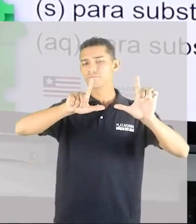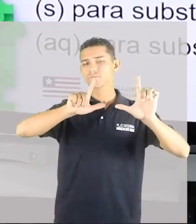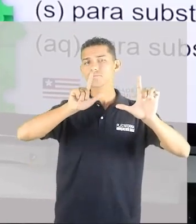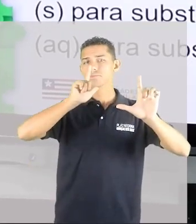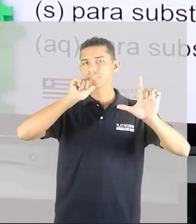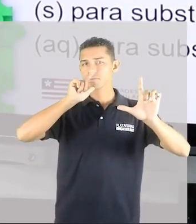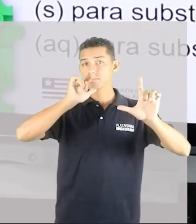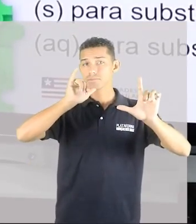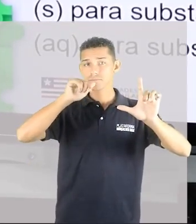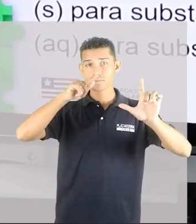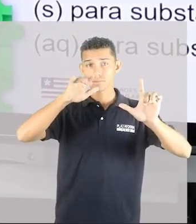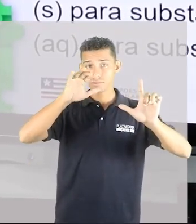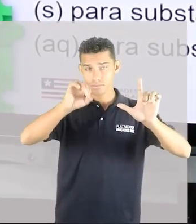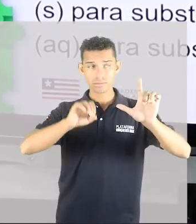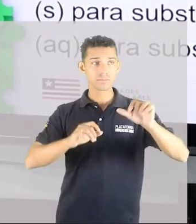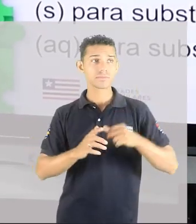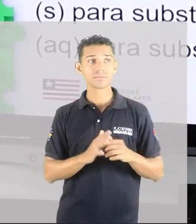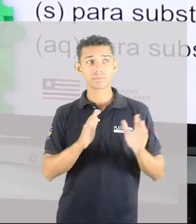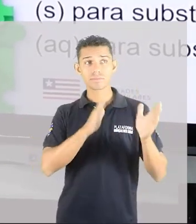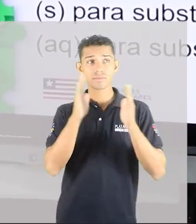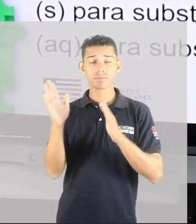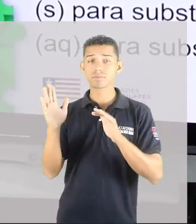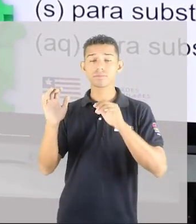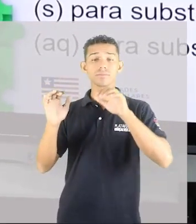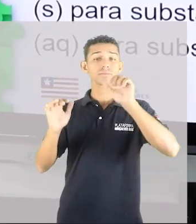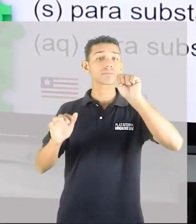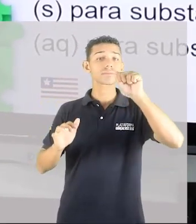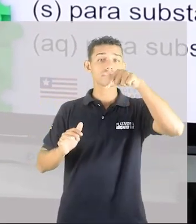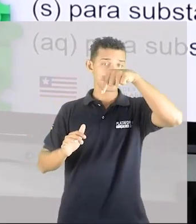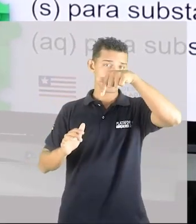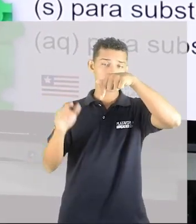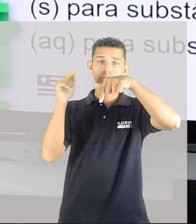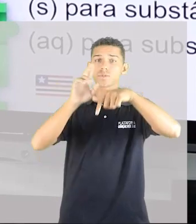Eu estou te dizendo que isso aqui está no meio aquoso.